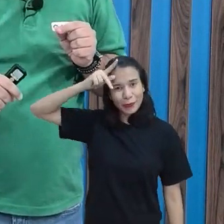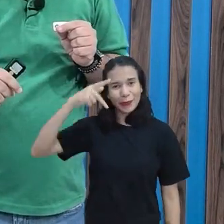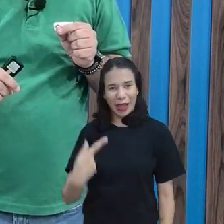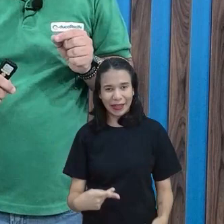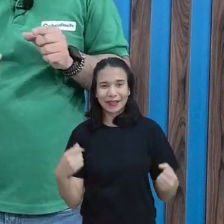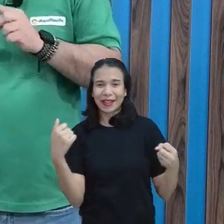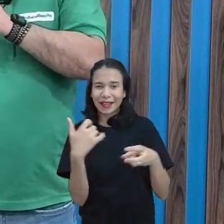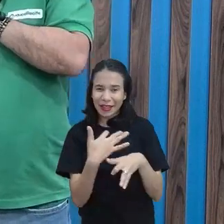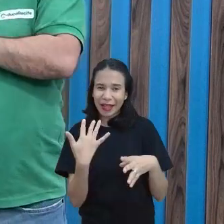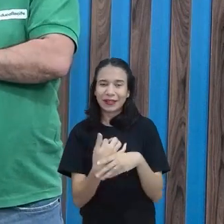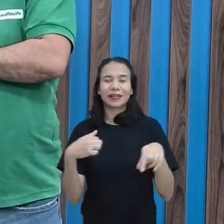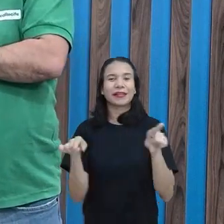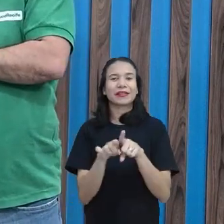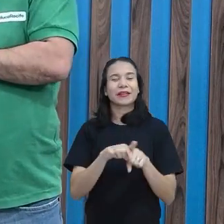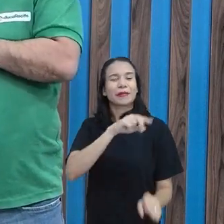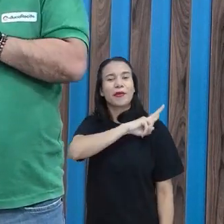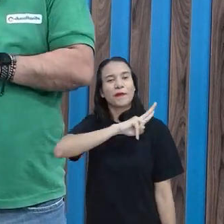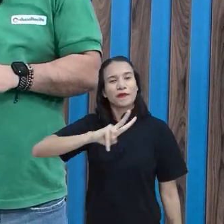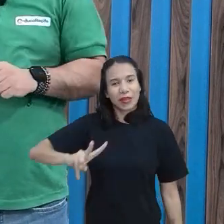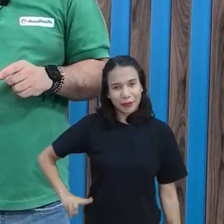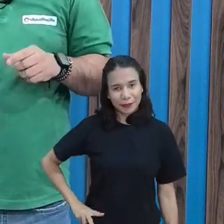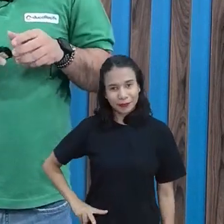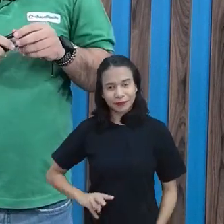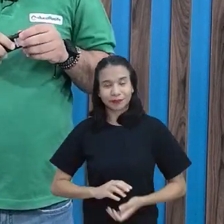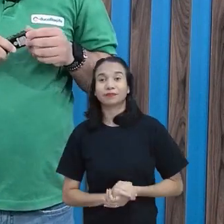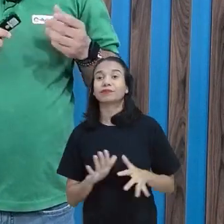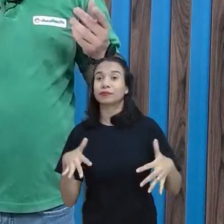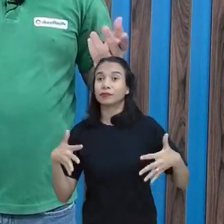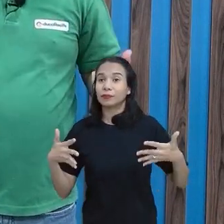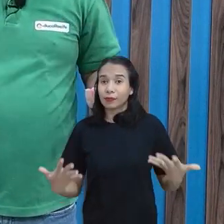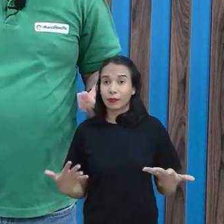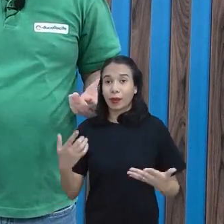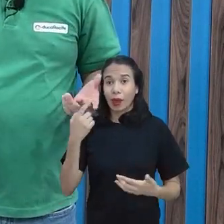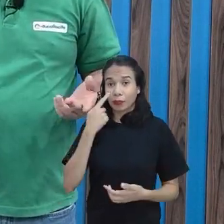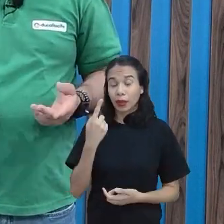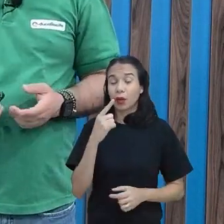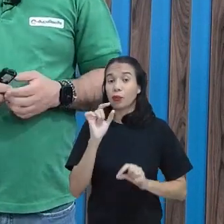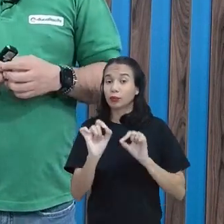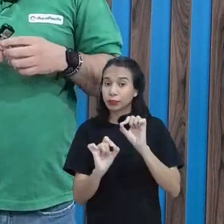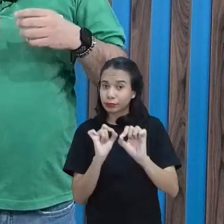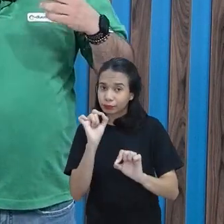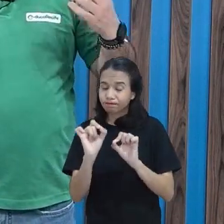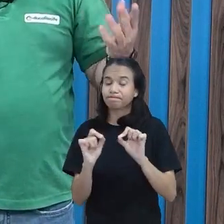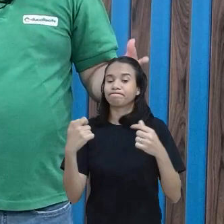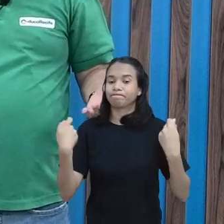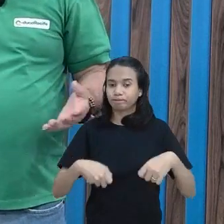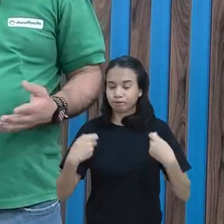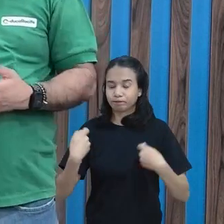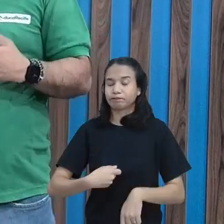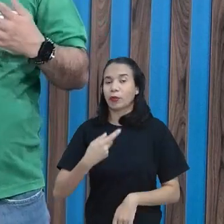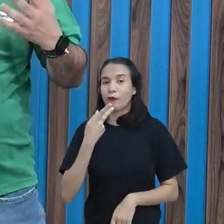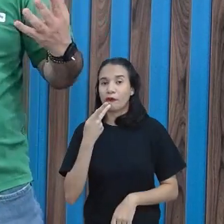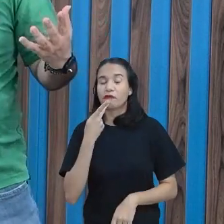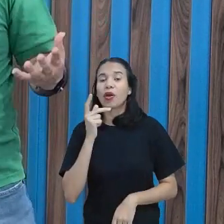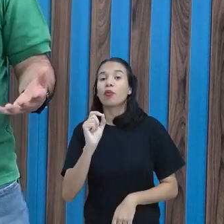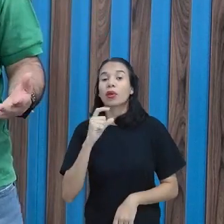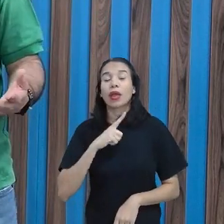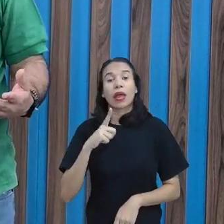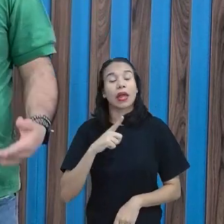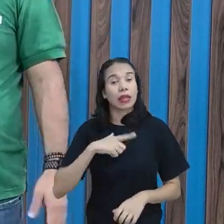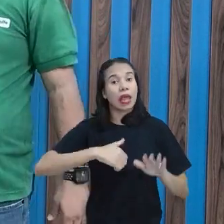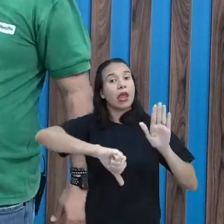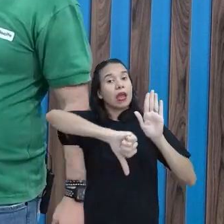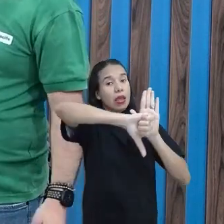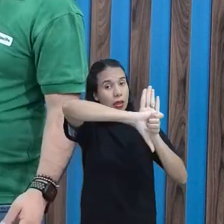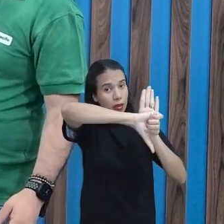cidade do Recife e os vereadores e vereadoras. Então, nesse sentido, vale registrar que existem alguns crimes